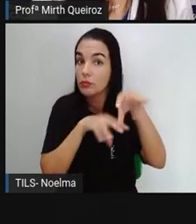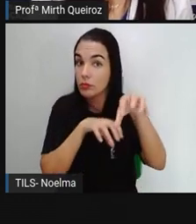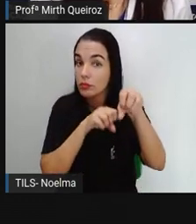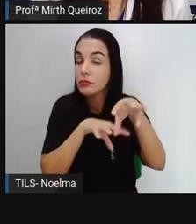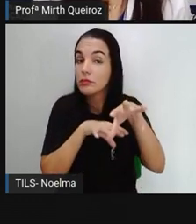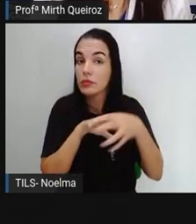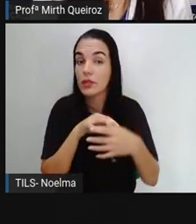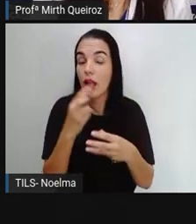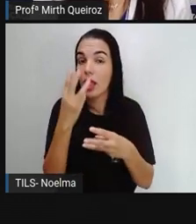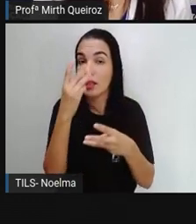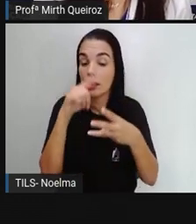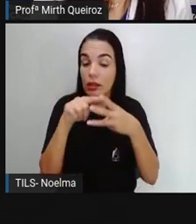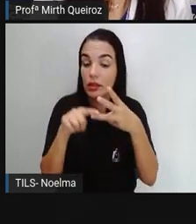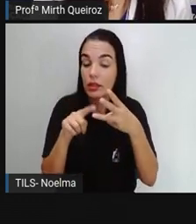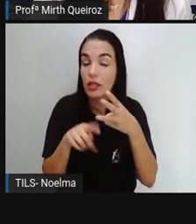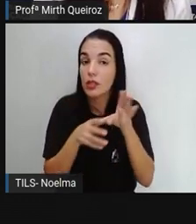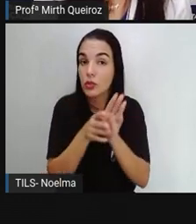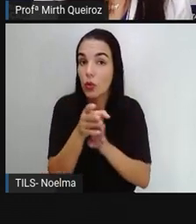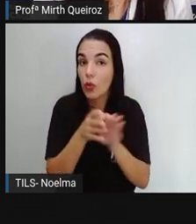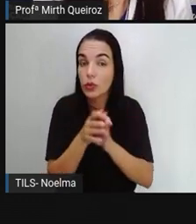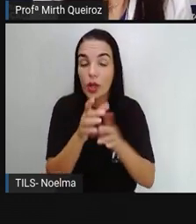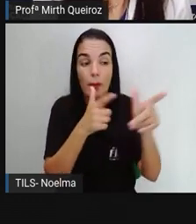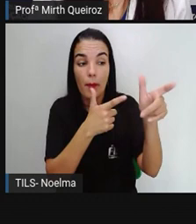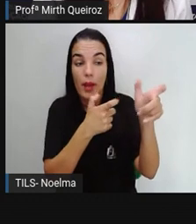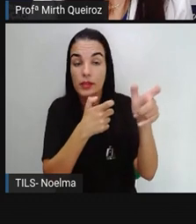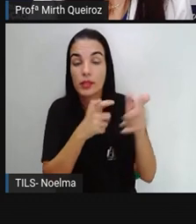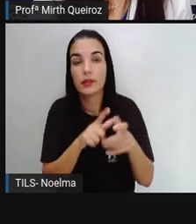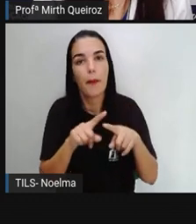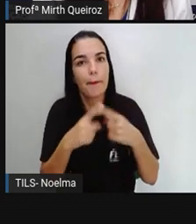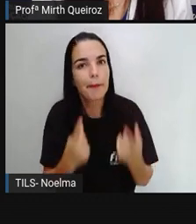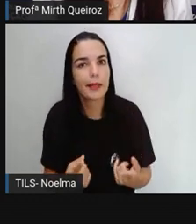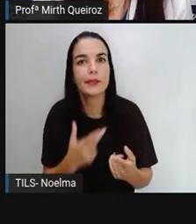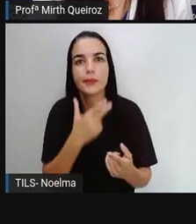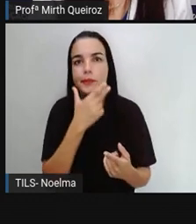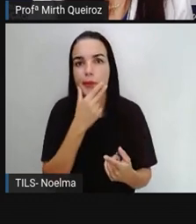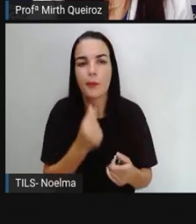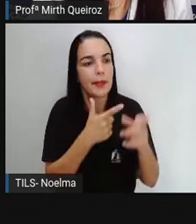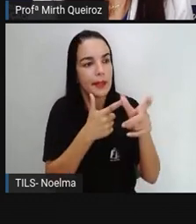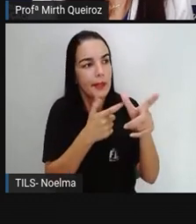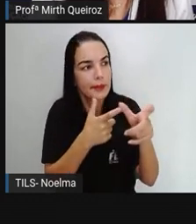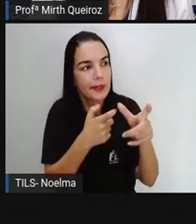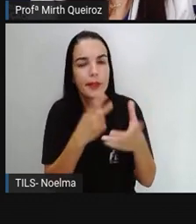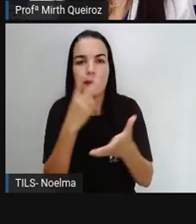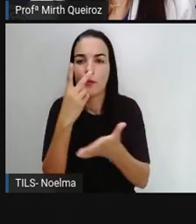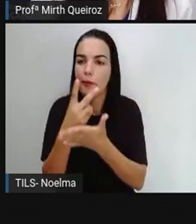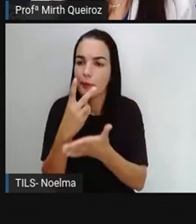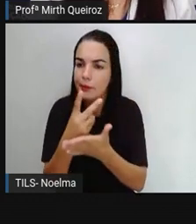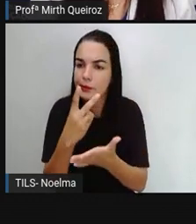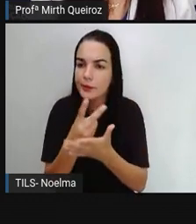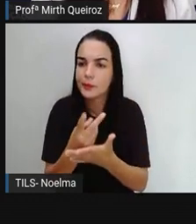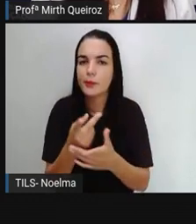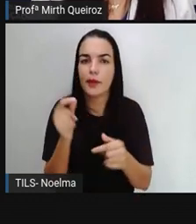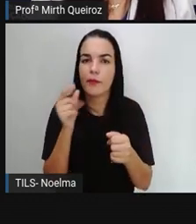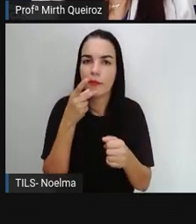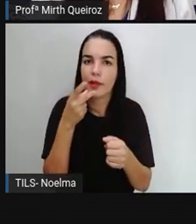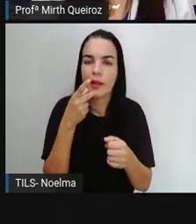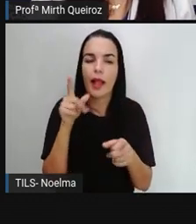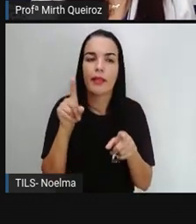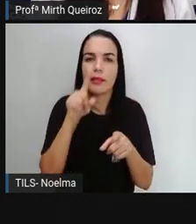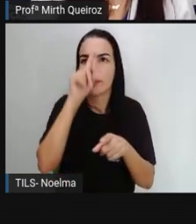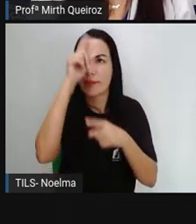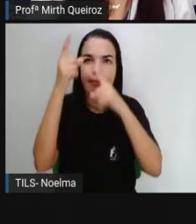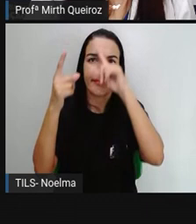deu 3 conselhos aí para o caçador, e mesmo assim, esse caçador, quando ele inventou uma história que